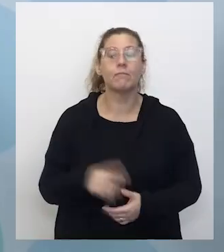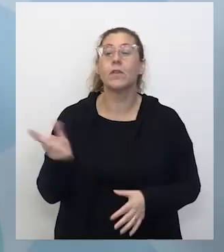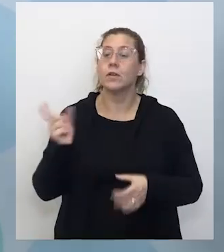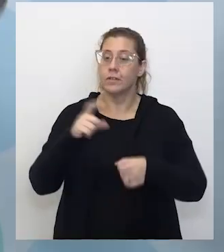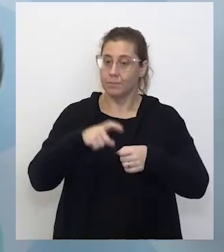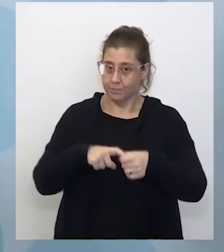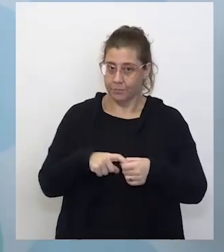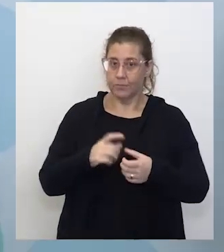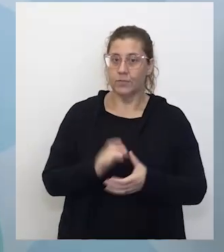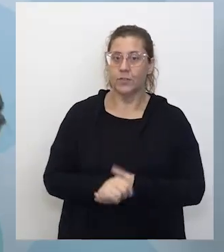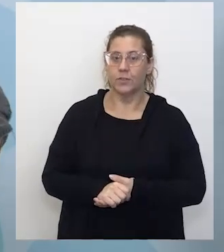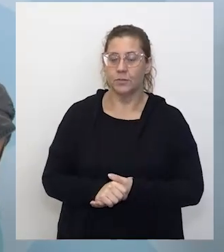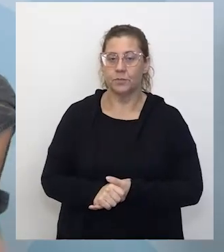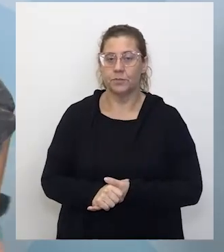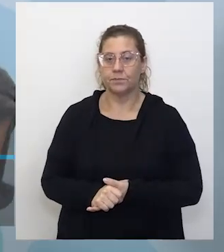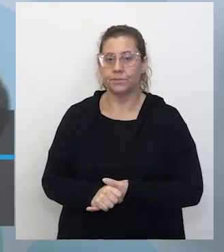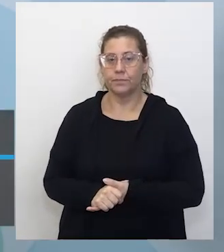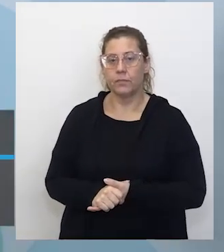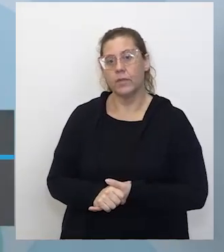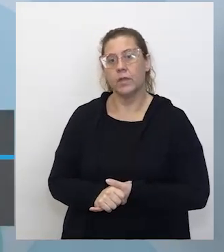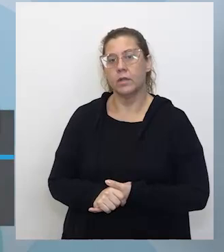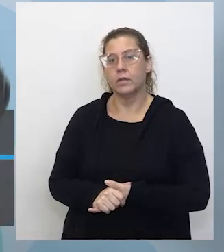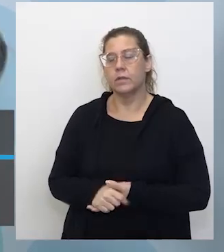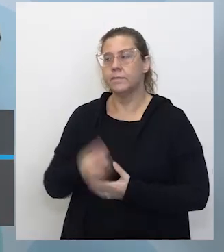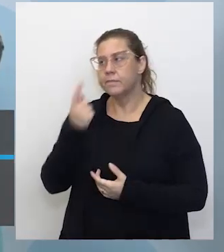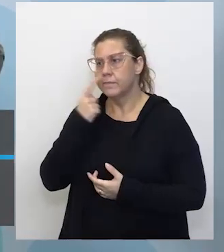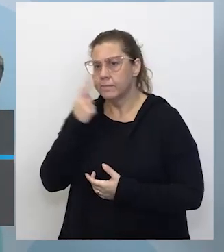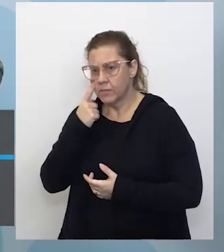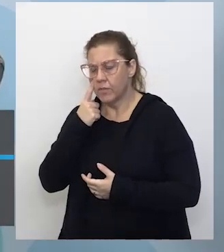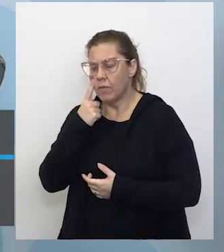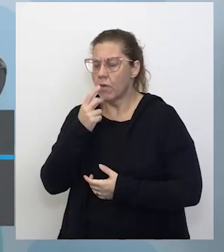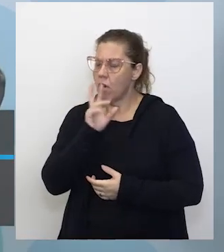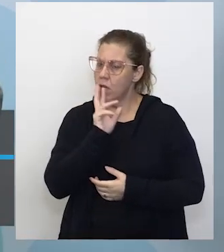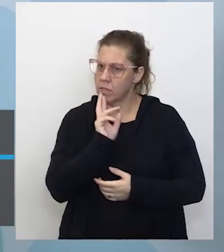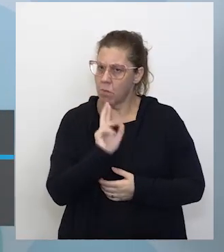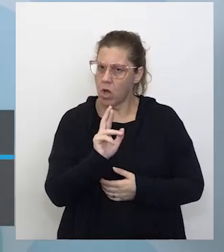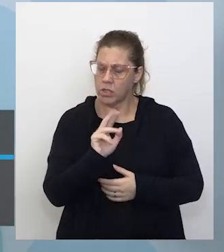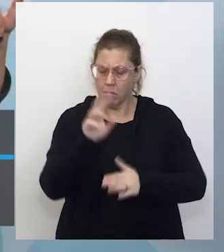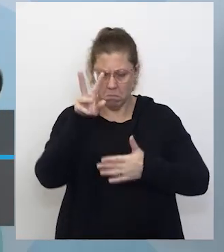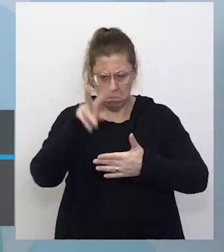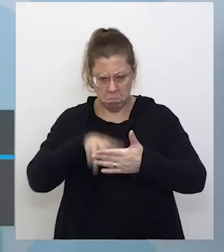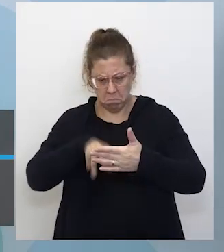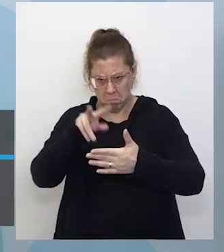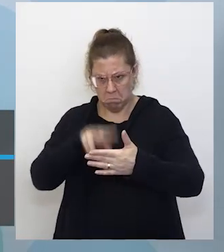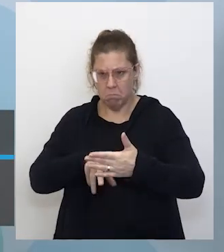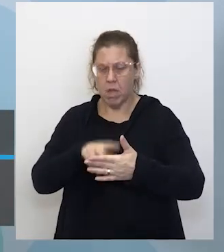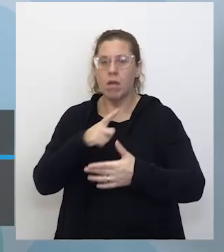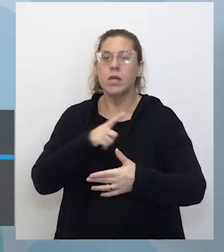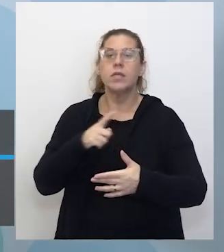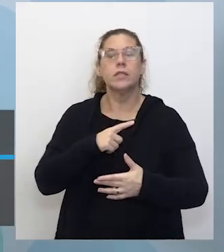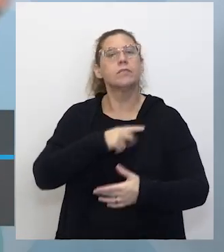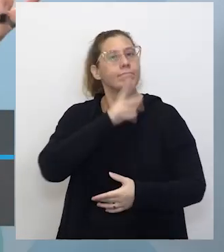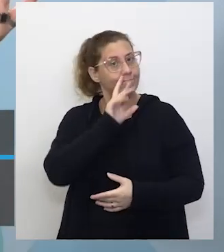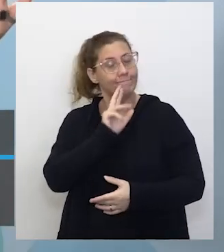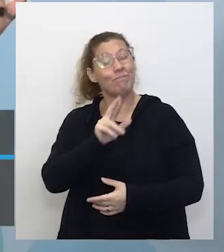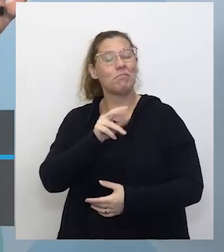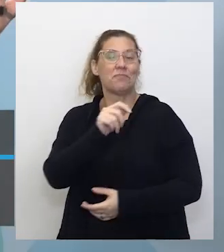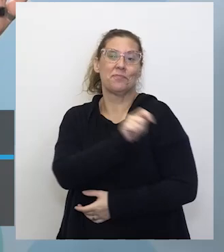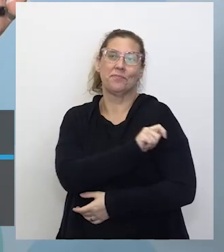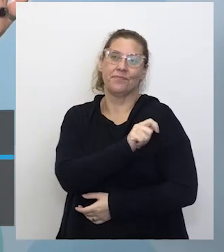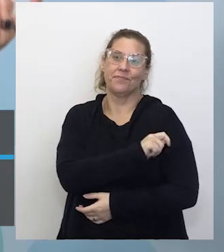Voltamos. Nossa, meu cabelo tá no meio da cara. Vamos lá. Tava lendo algumas respostas de vocês aqui. Então, tivemos algumas respostas, né, de alunos